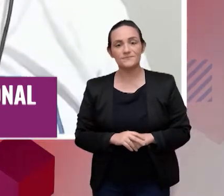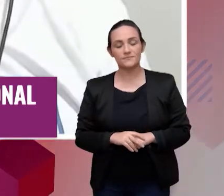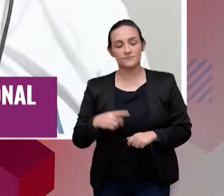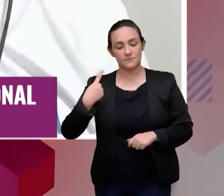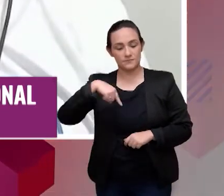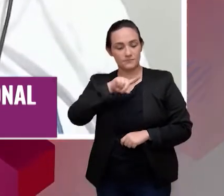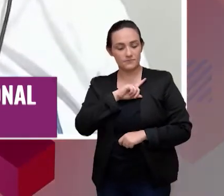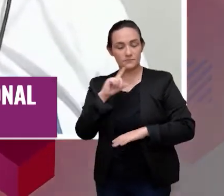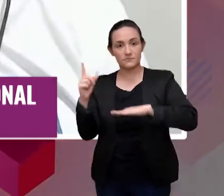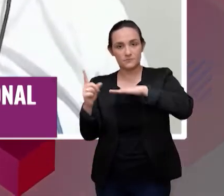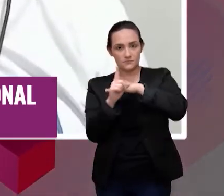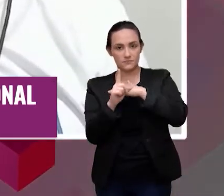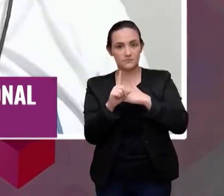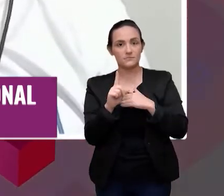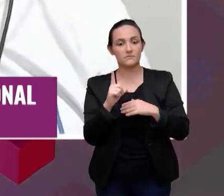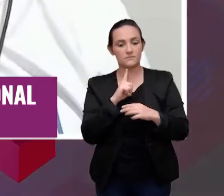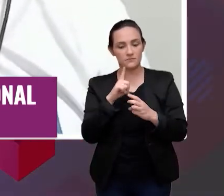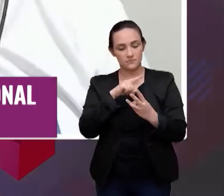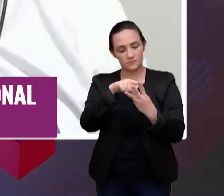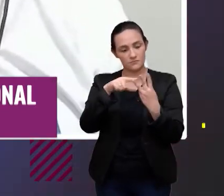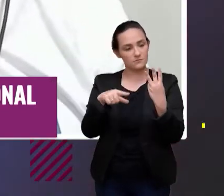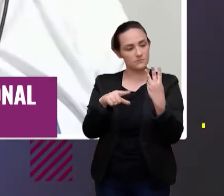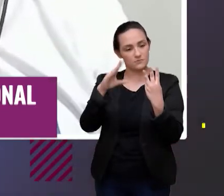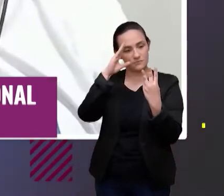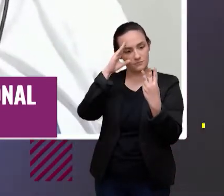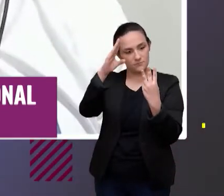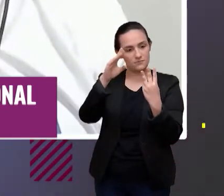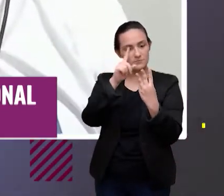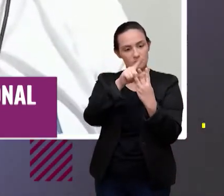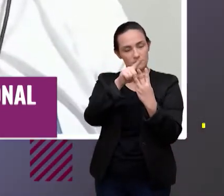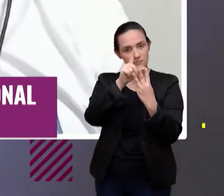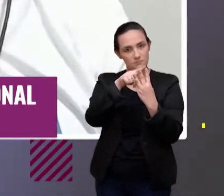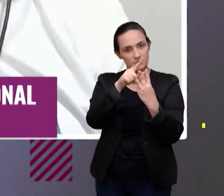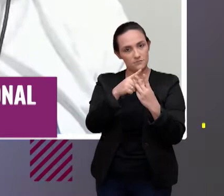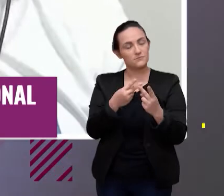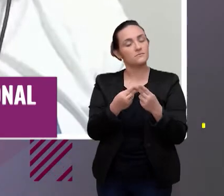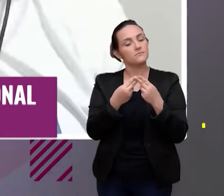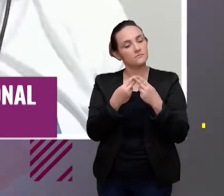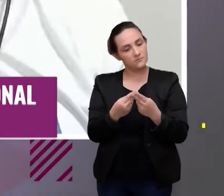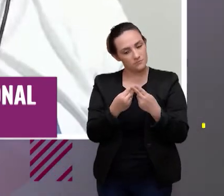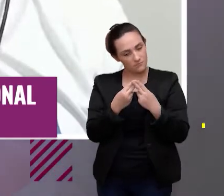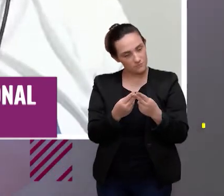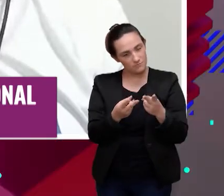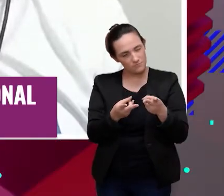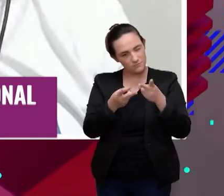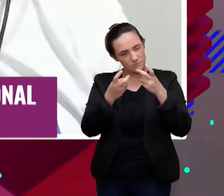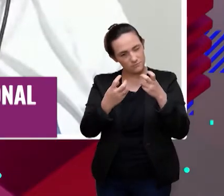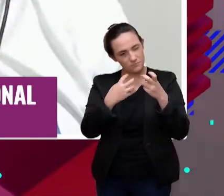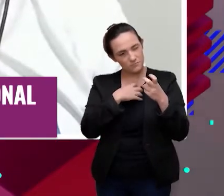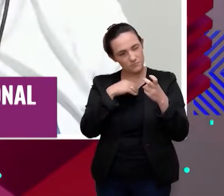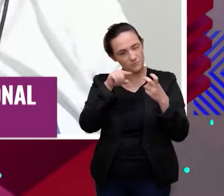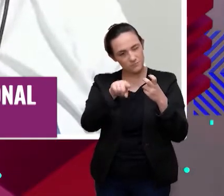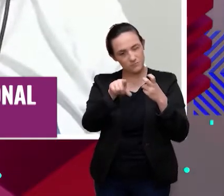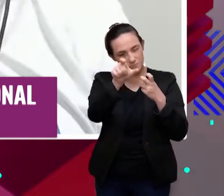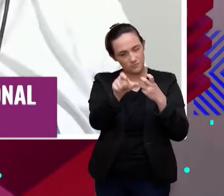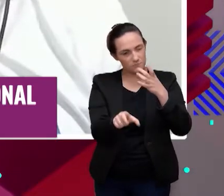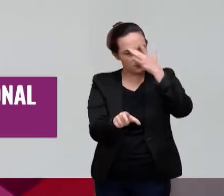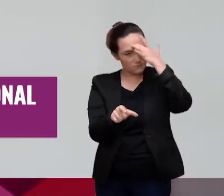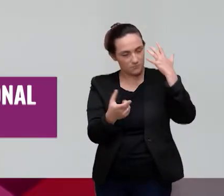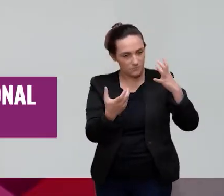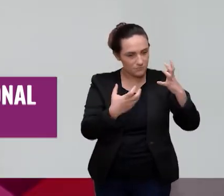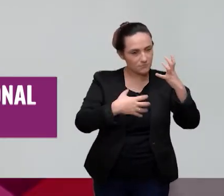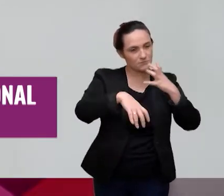dos sentimentos daquela pessoa, a compreensão empática, né? Uma compreensão profunda desse sentimento, o que a pessoa está